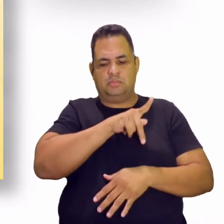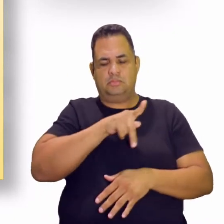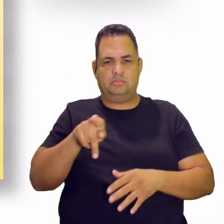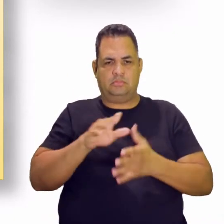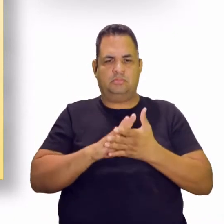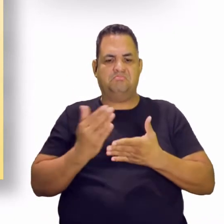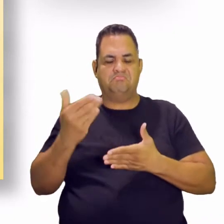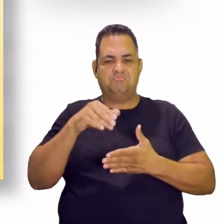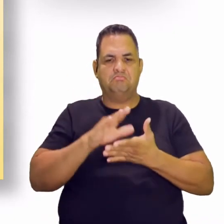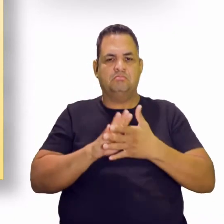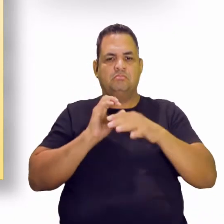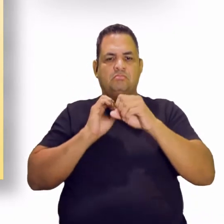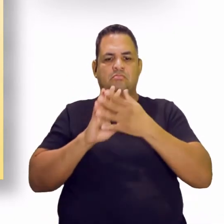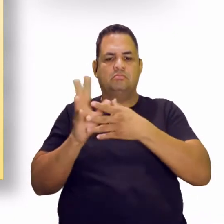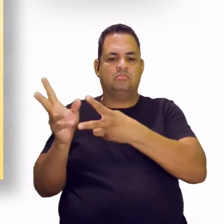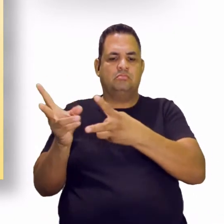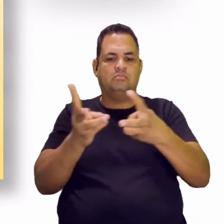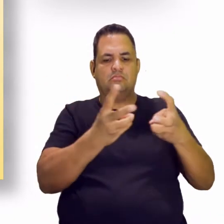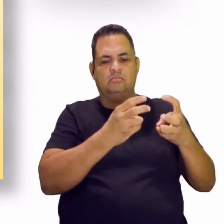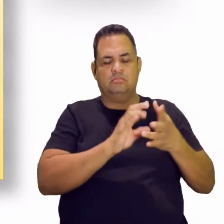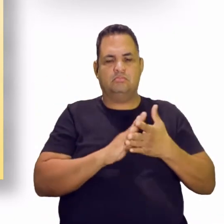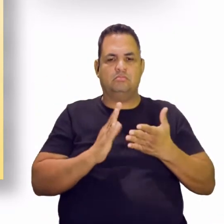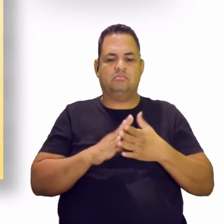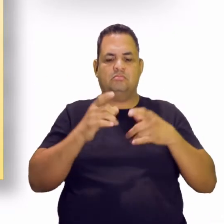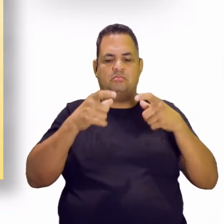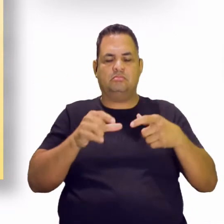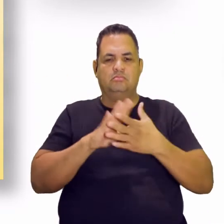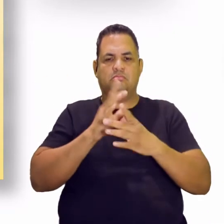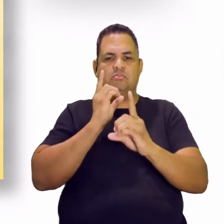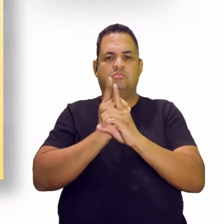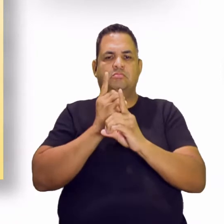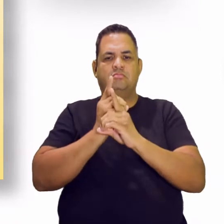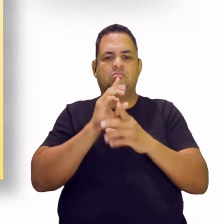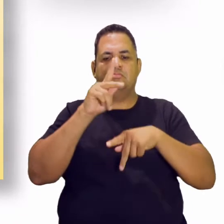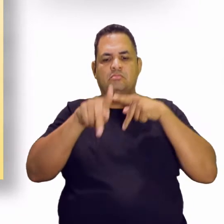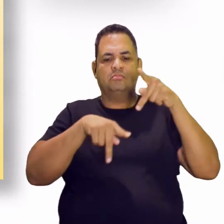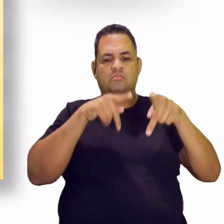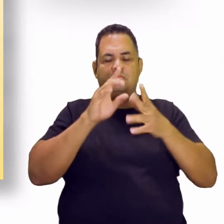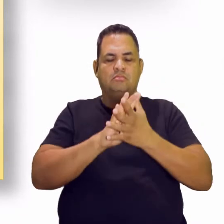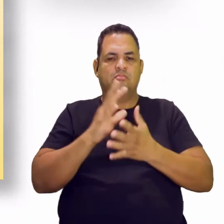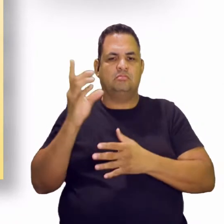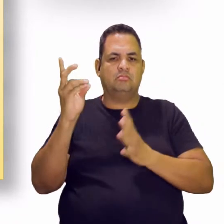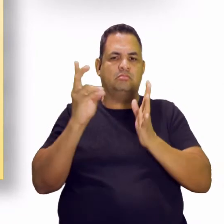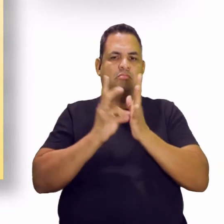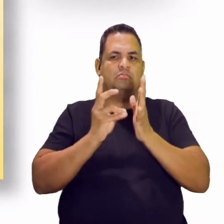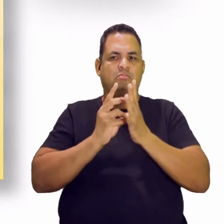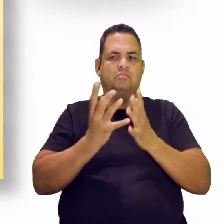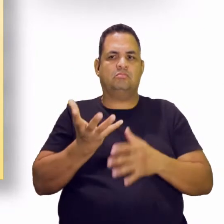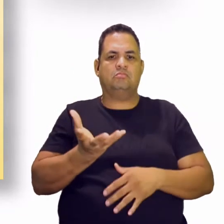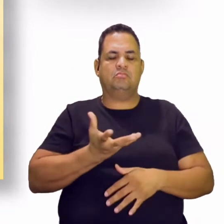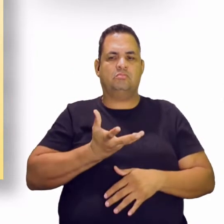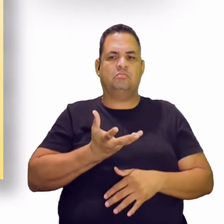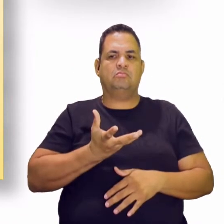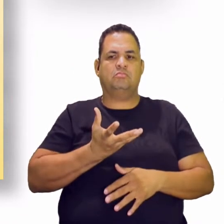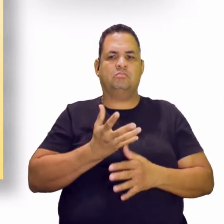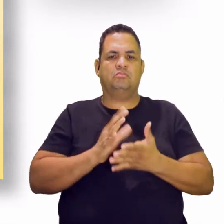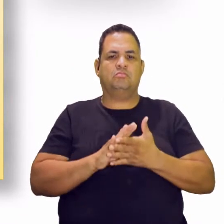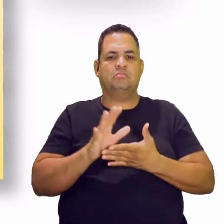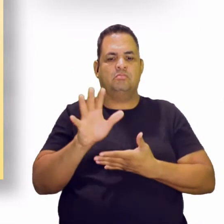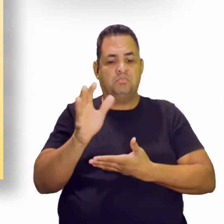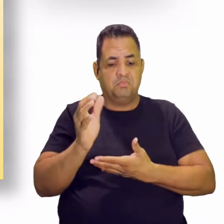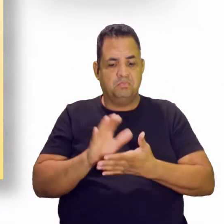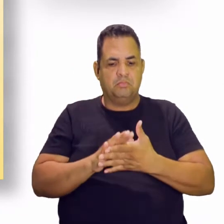também o lugar. Então, o que eles encontraram aqui? Muitos povos indígenas. Então, eles queriam passar esse